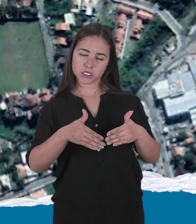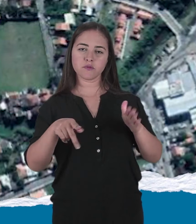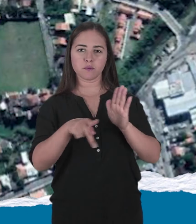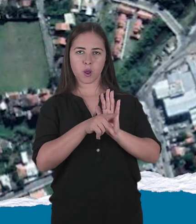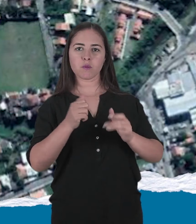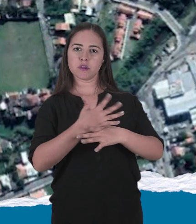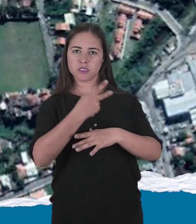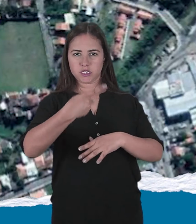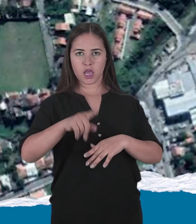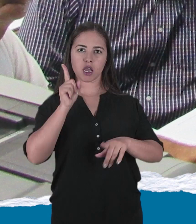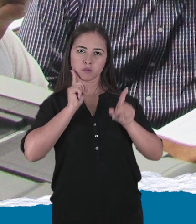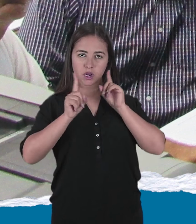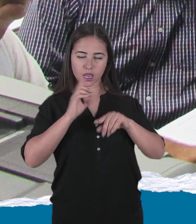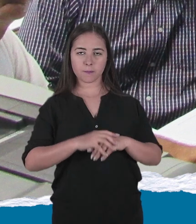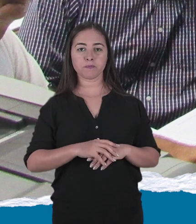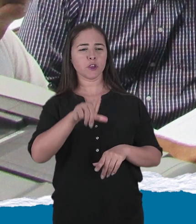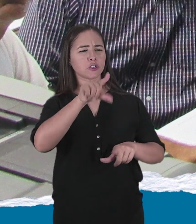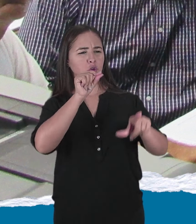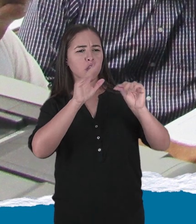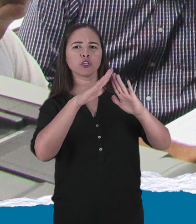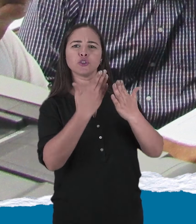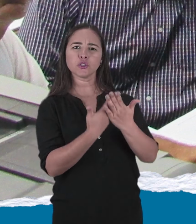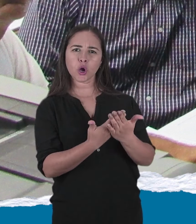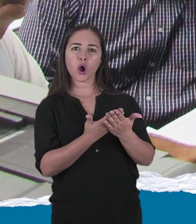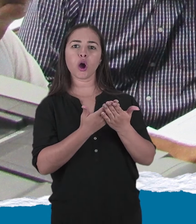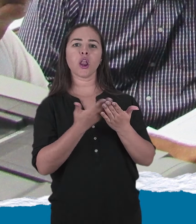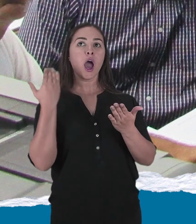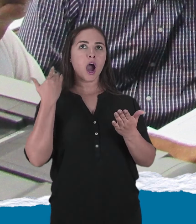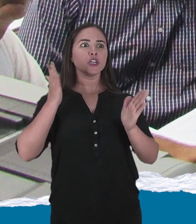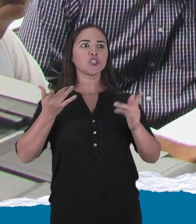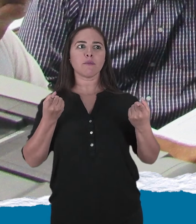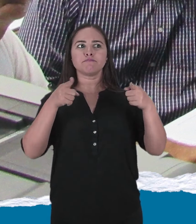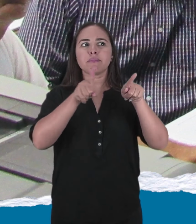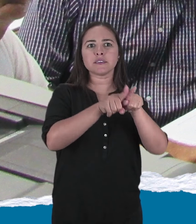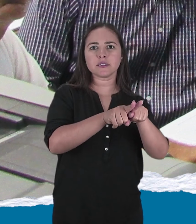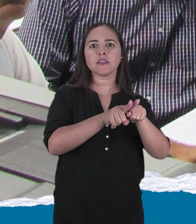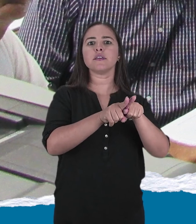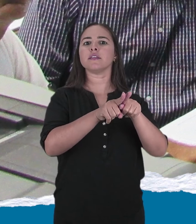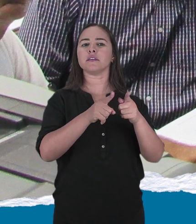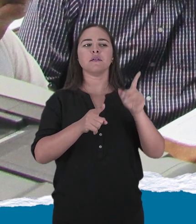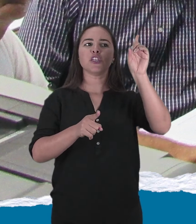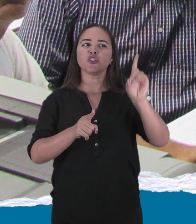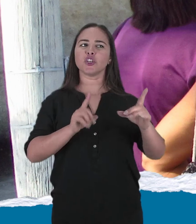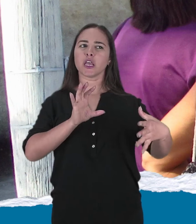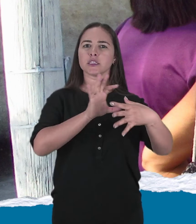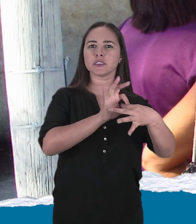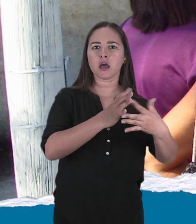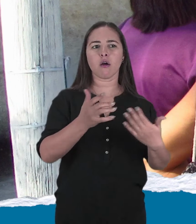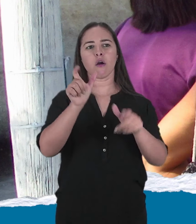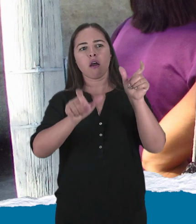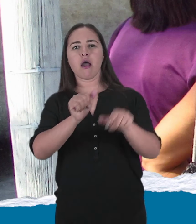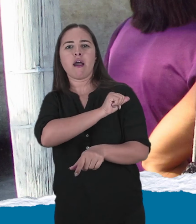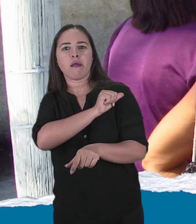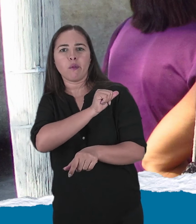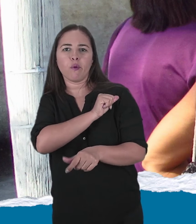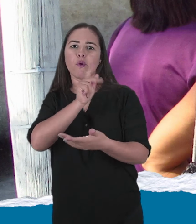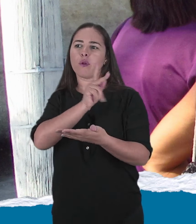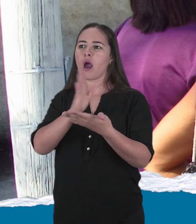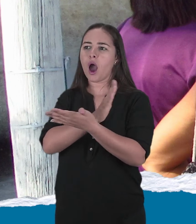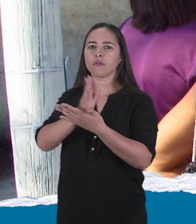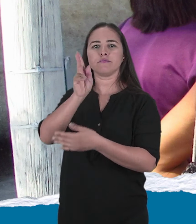da cidade. Elencamos escolas onde a gente já tinha uma parceria mais efetiva, seja com a direção, seja com os alunos, seja com